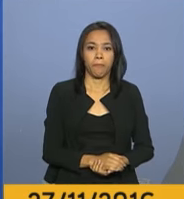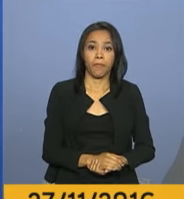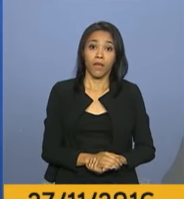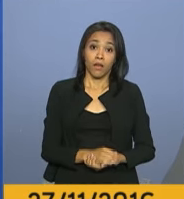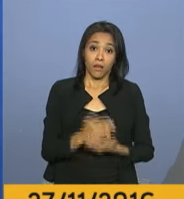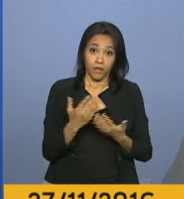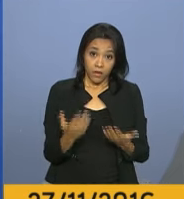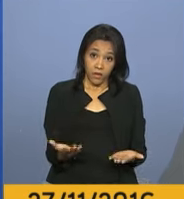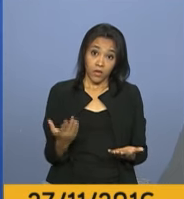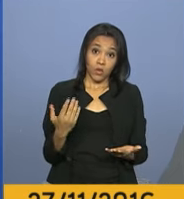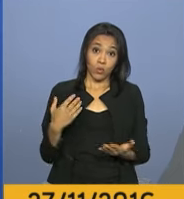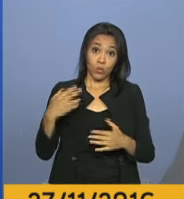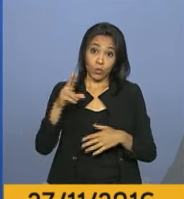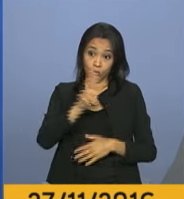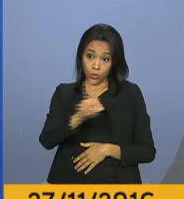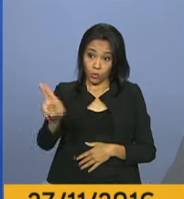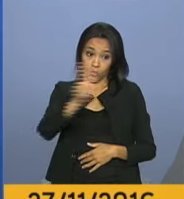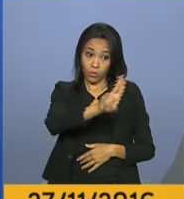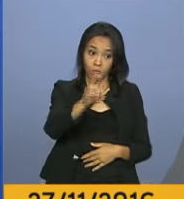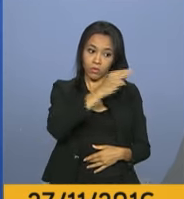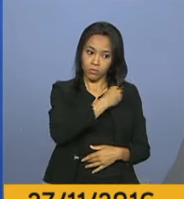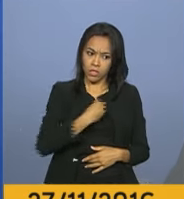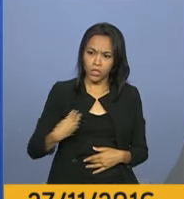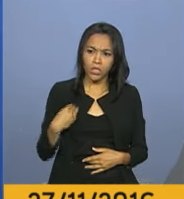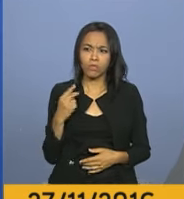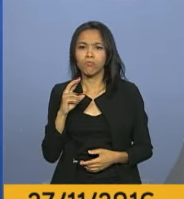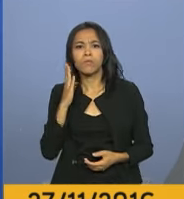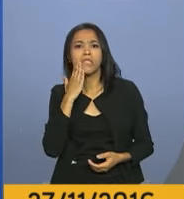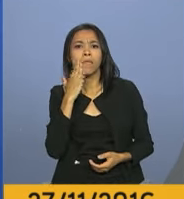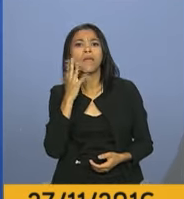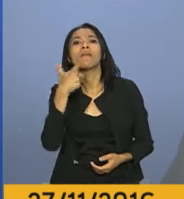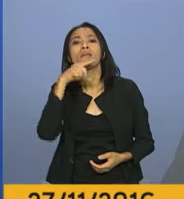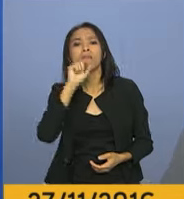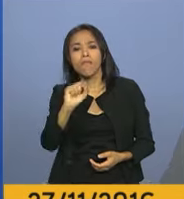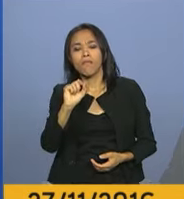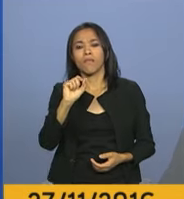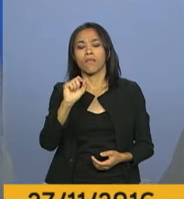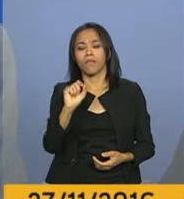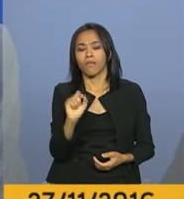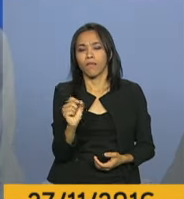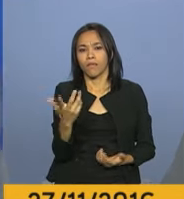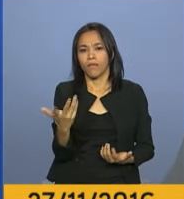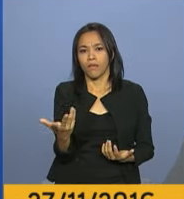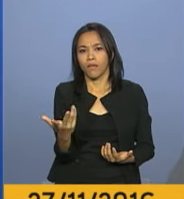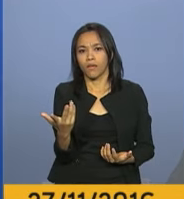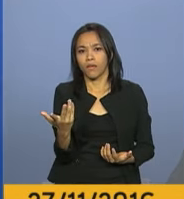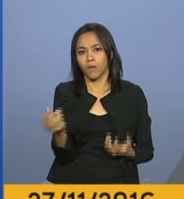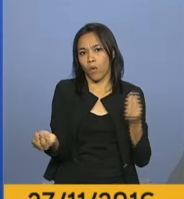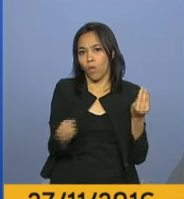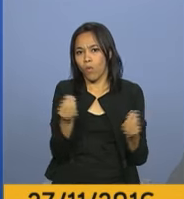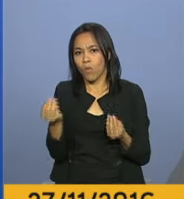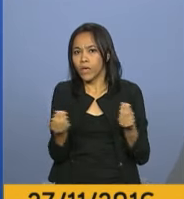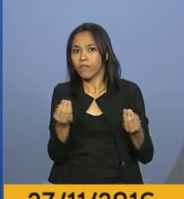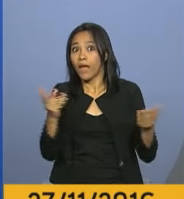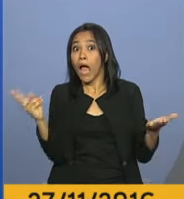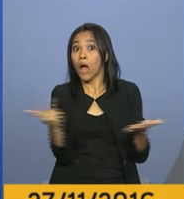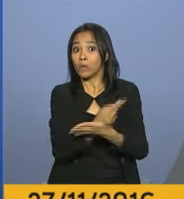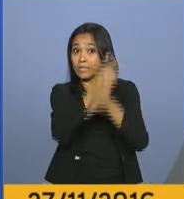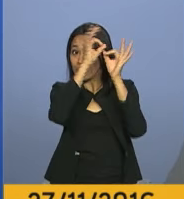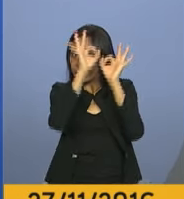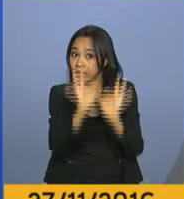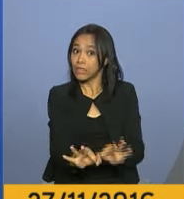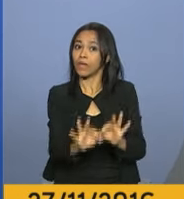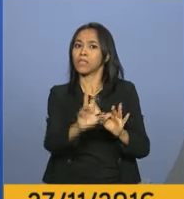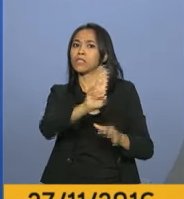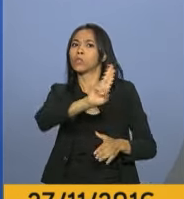No tocante aos ministros, eu vou verificar o que é que vem, né? Qual é o gesto concreto relativo a